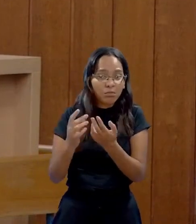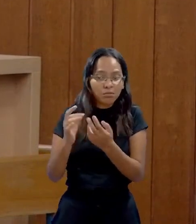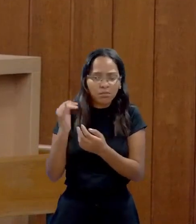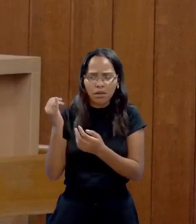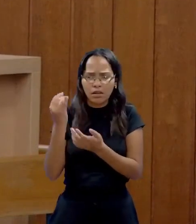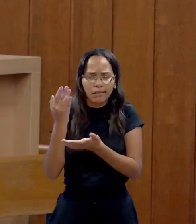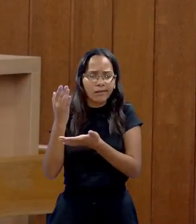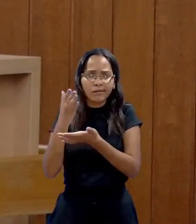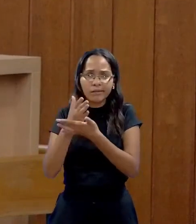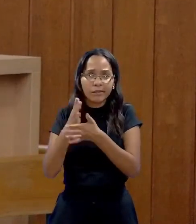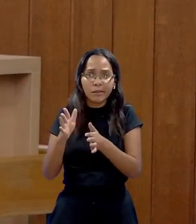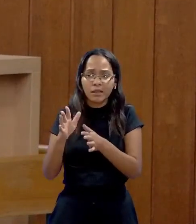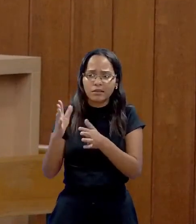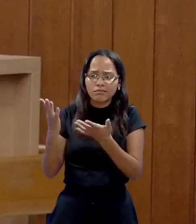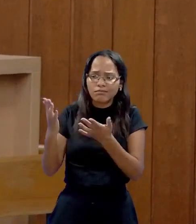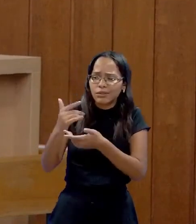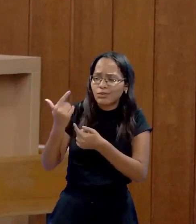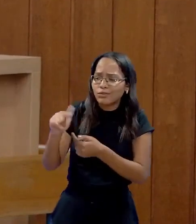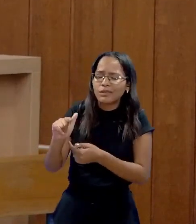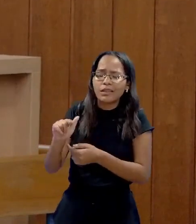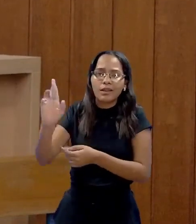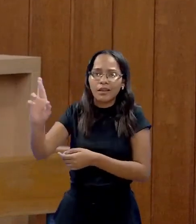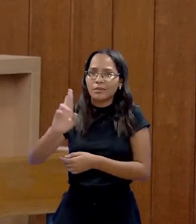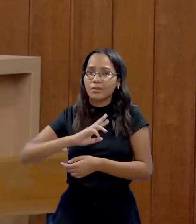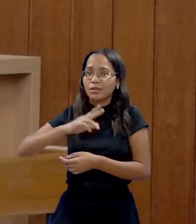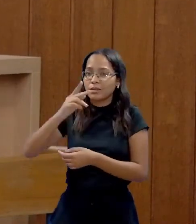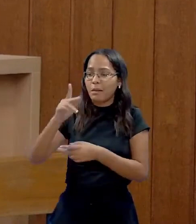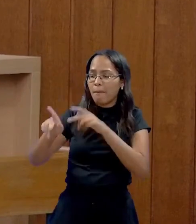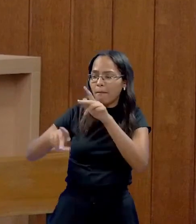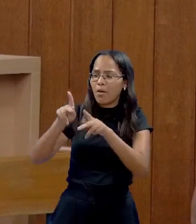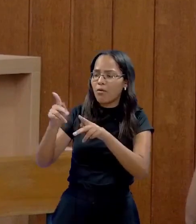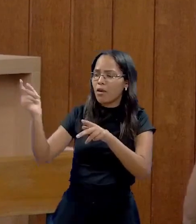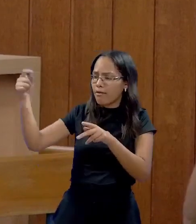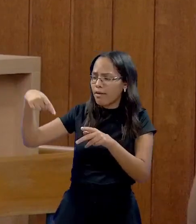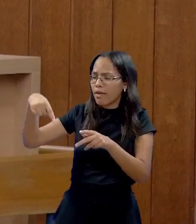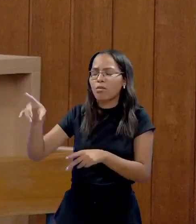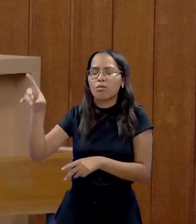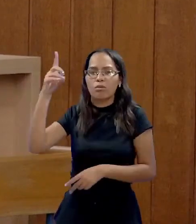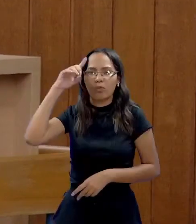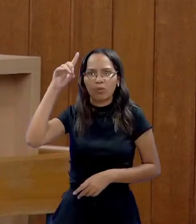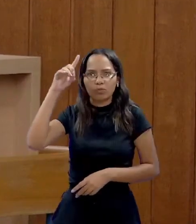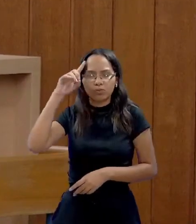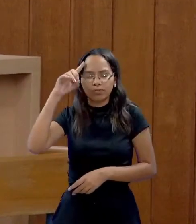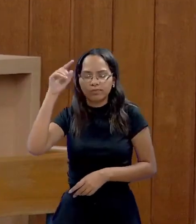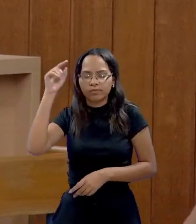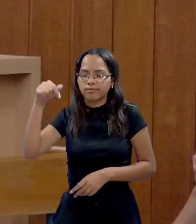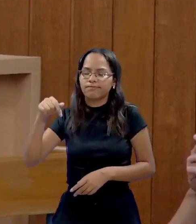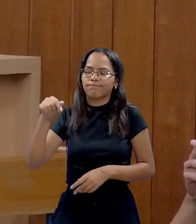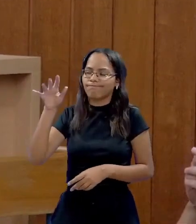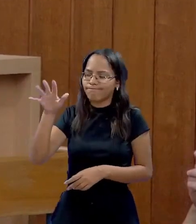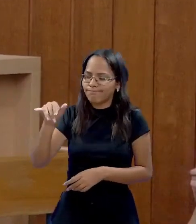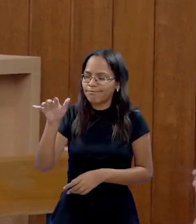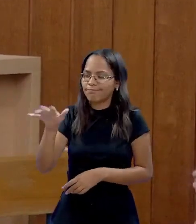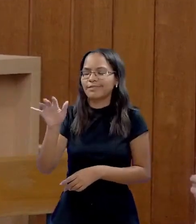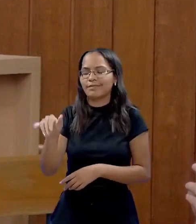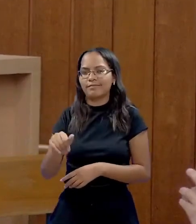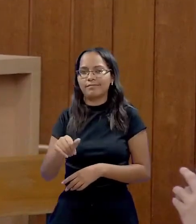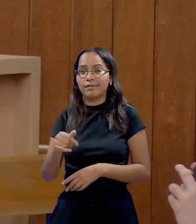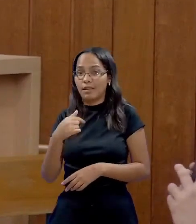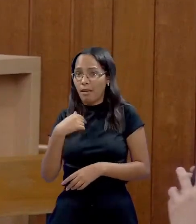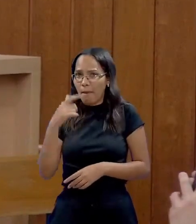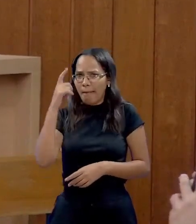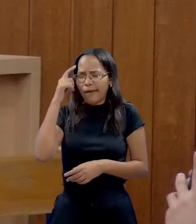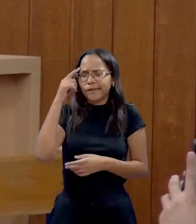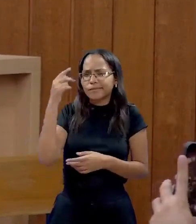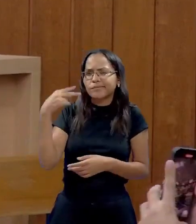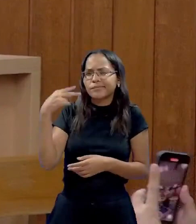essas pessoas que têm lotado as galerias diariamente. Às vezes eu penso que as vereadoras, os vereadores podem